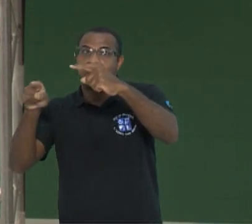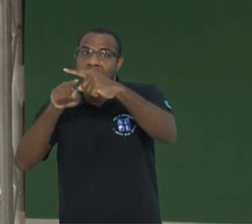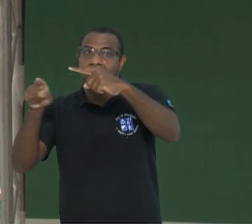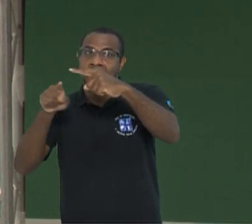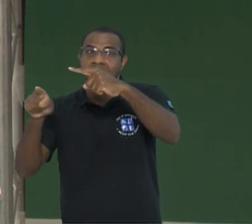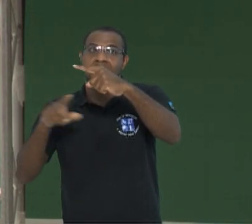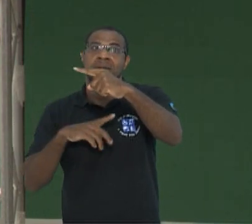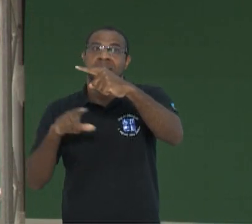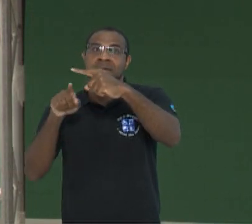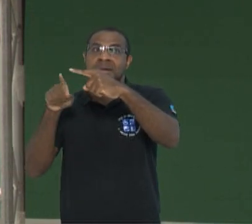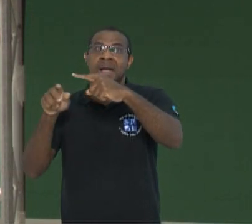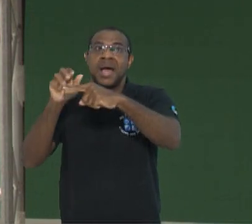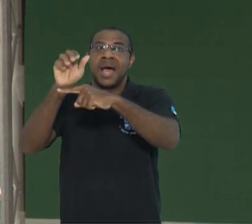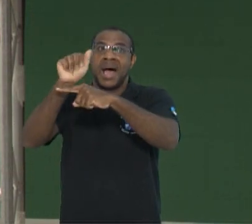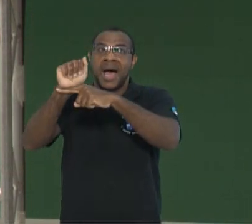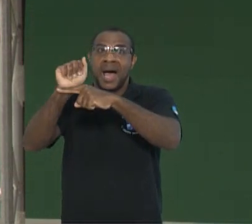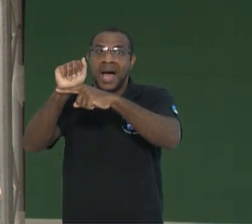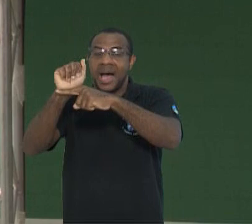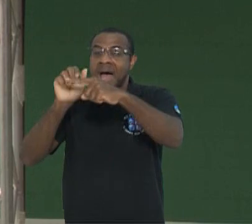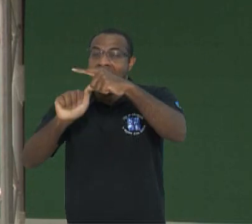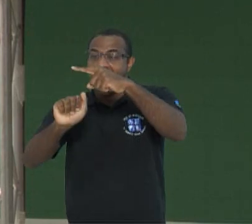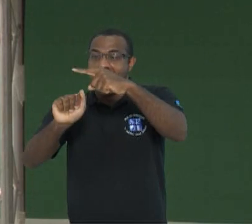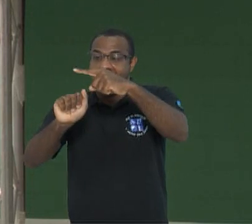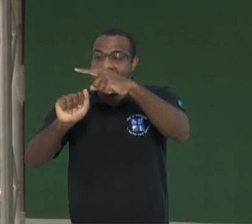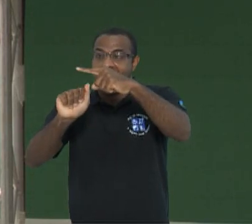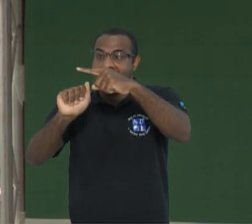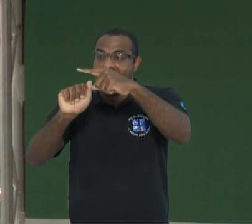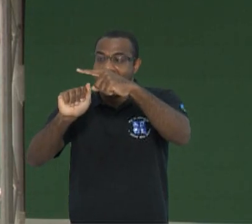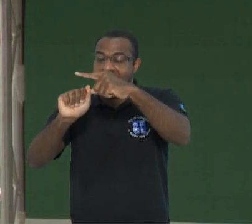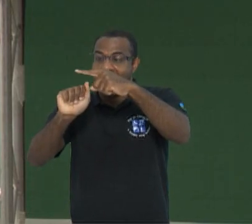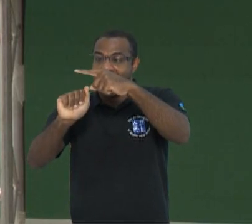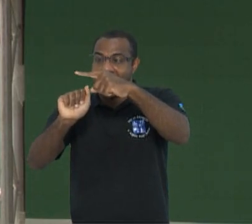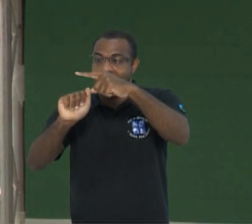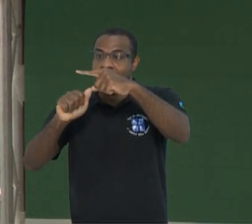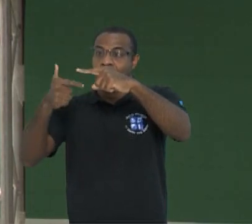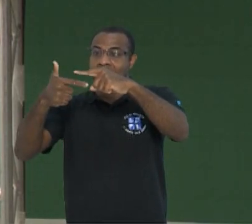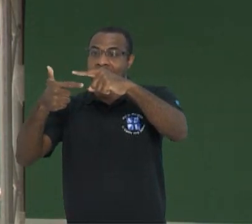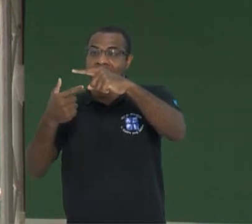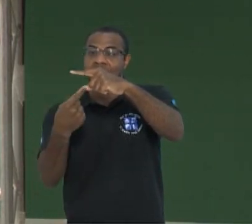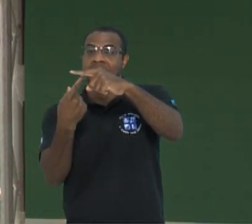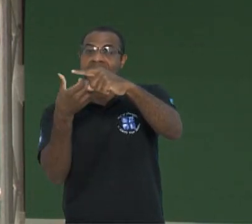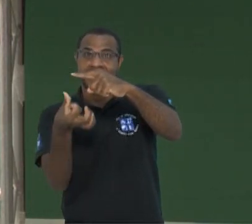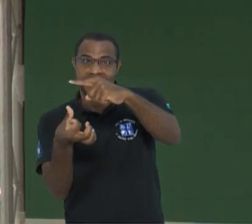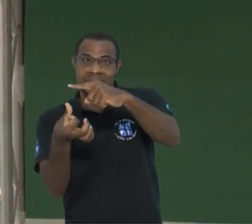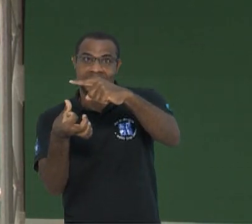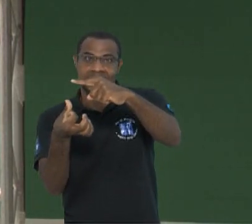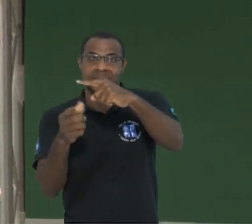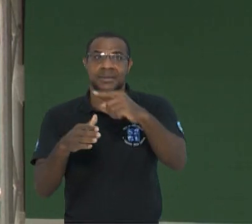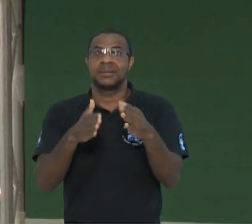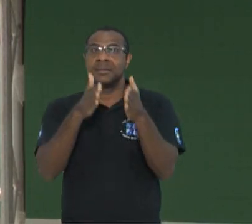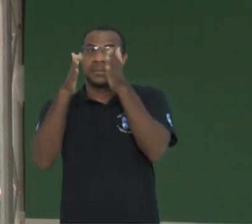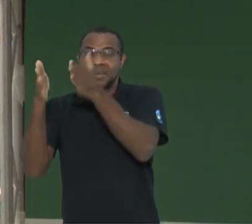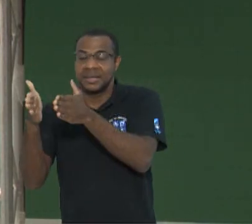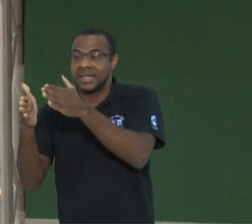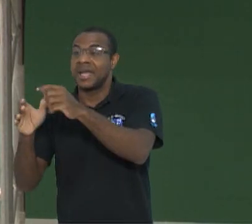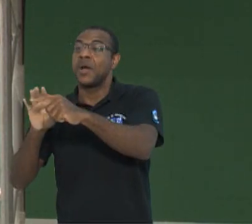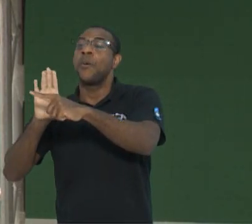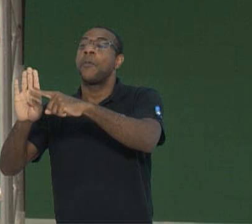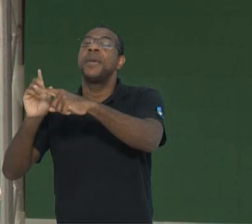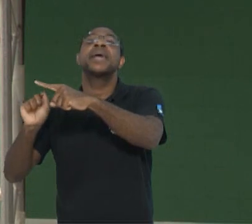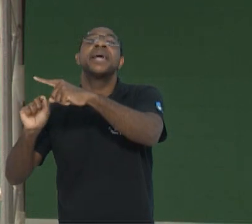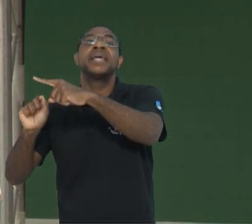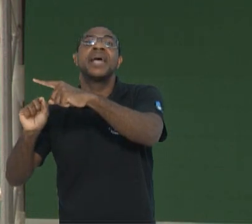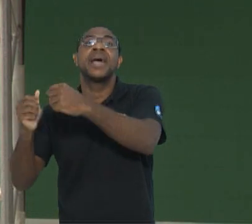quadrado é o 16. E o segundo termo é B ao quadrado. O primeiro e o segundo termo o quê? Os denominadores,